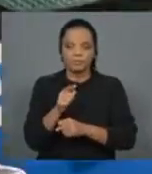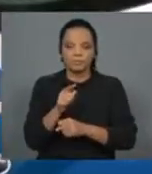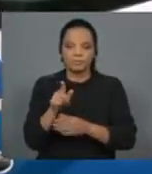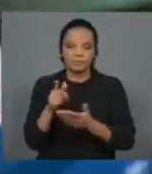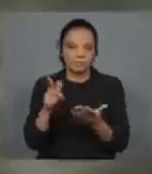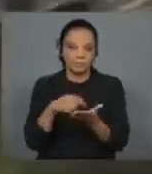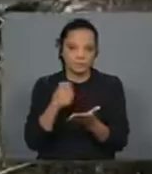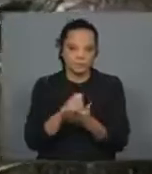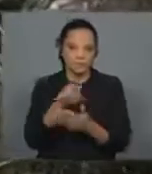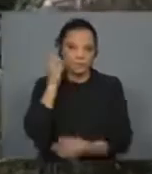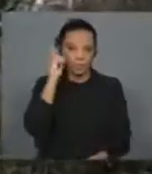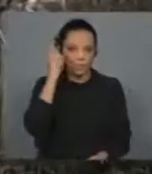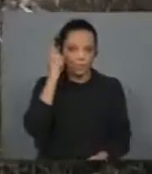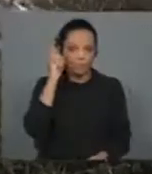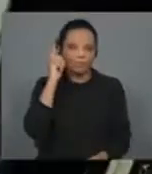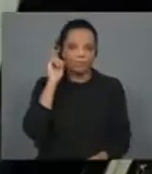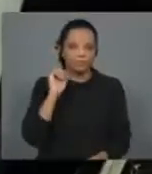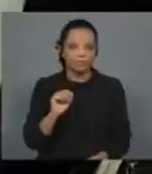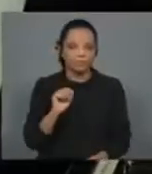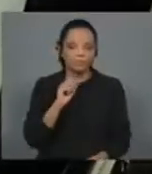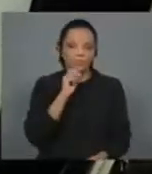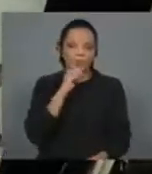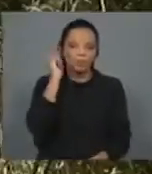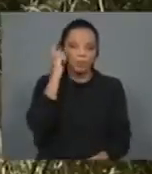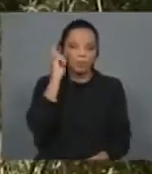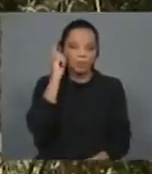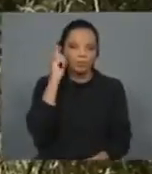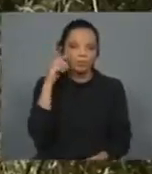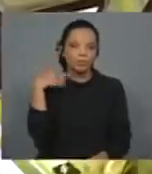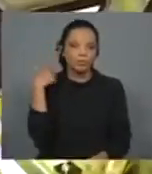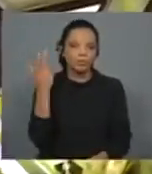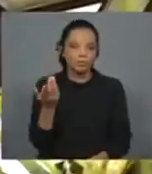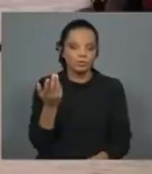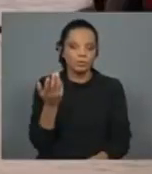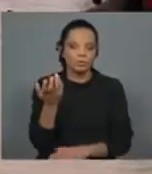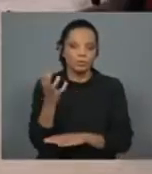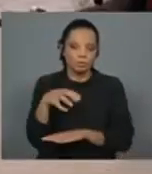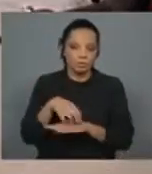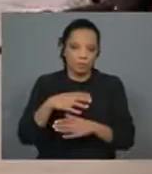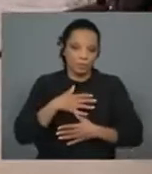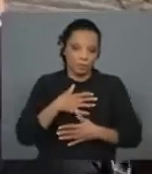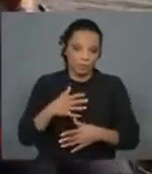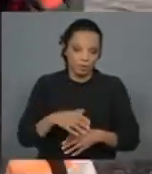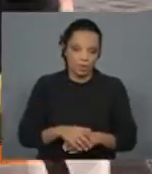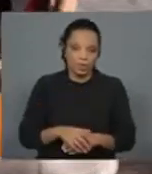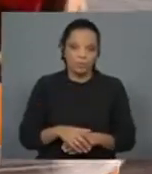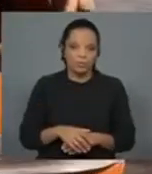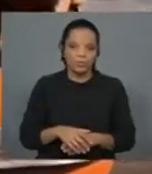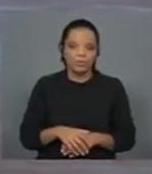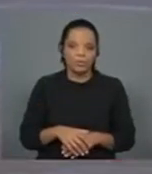obviamente, dos bombeiros, dos corpos de bombeiros, sejam eles com base em unidades voluntárias, chamados corpos de bombeiros